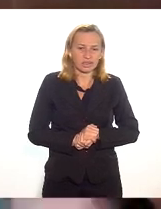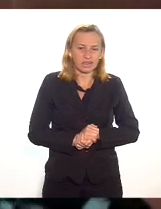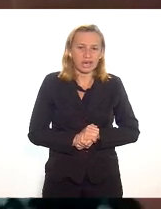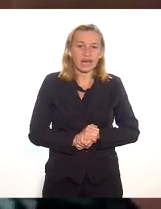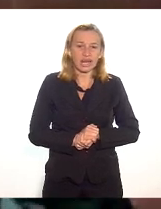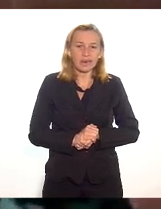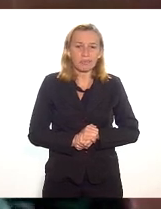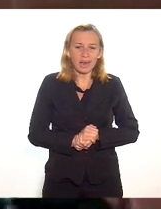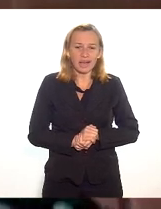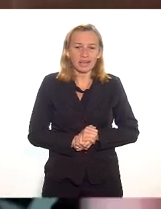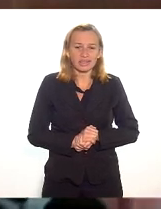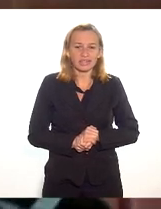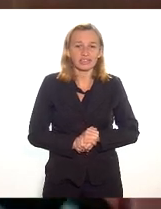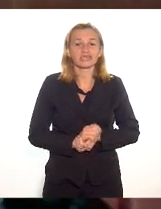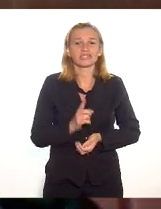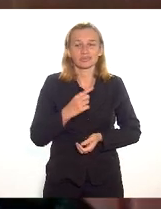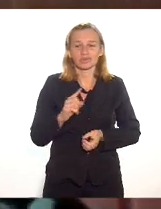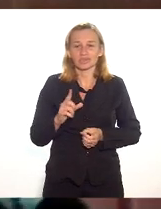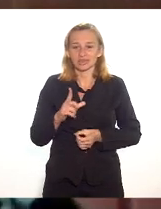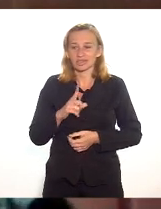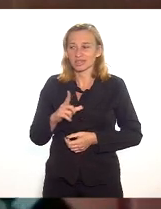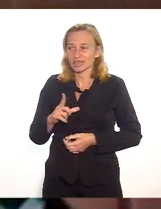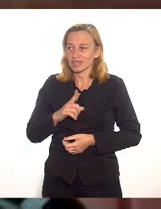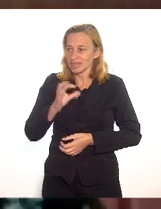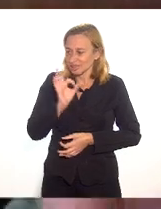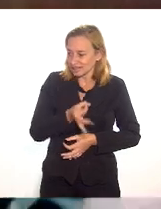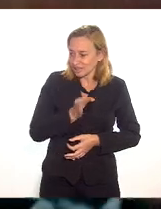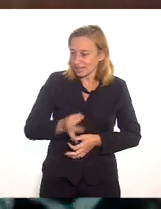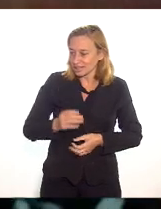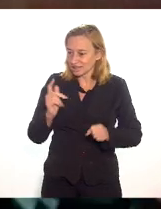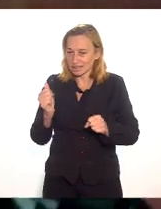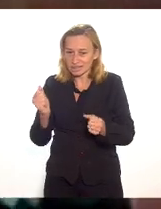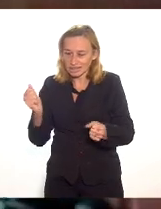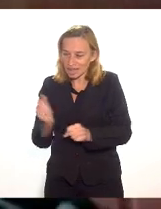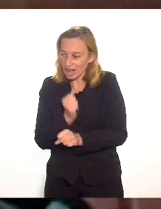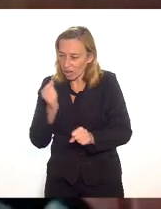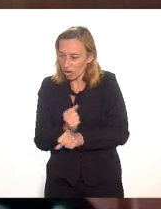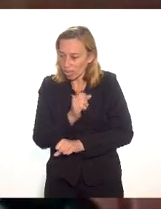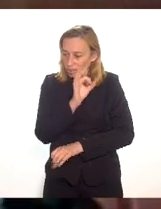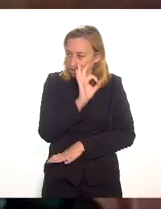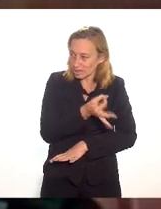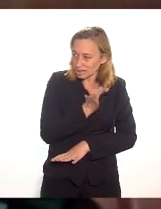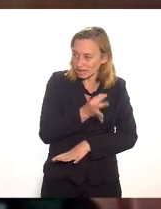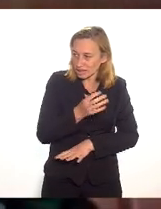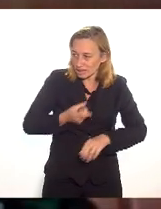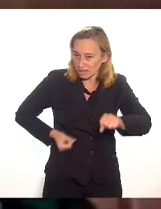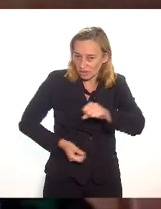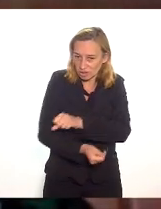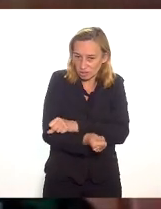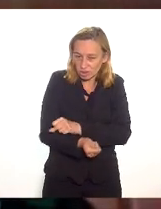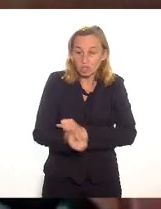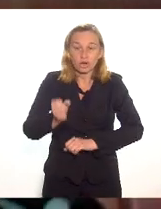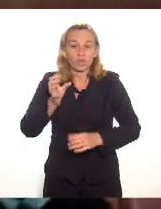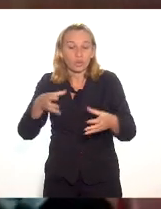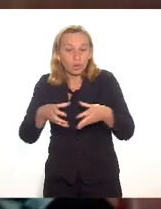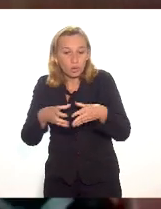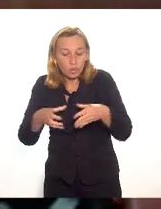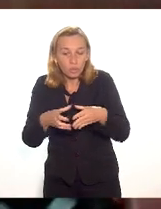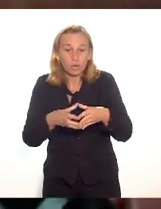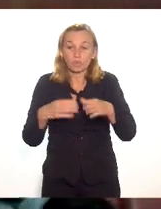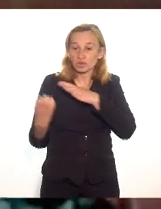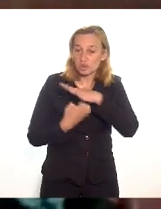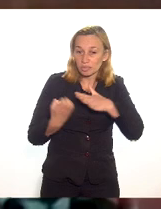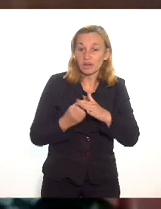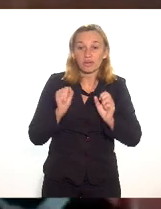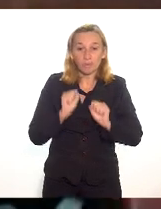Que a gente possa garantir que essas obras, né, consequência do reinvestimento dos lucros da empresa, possam